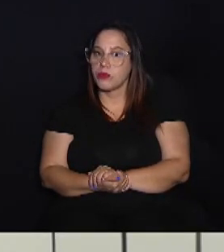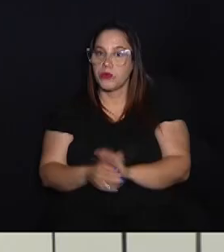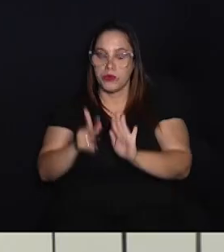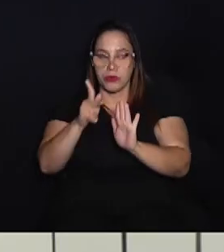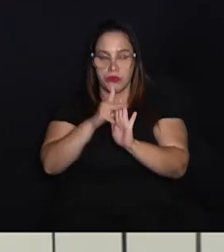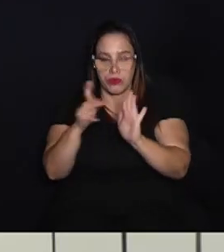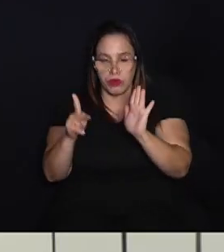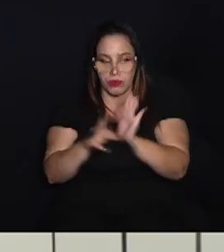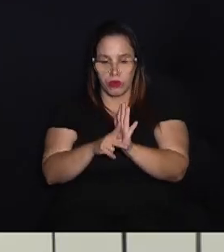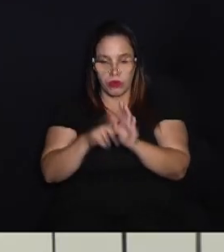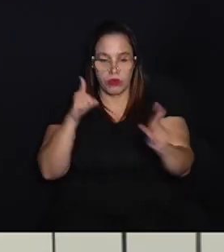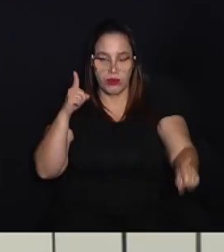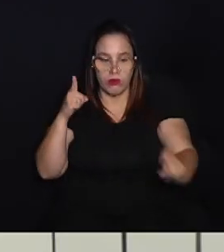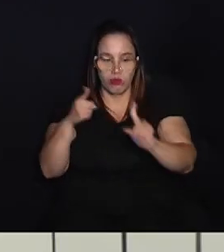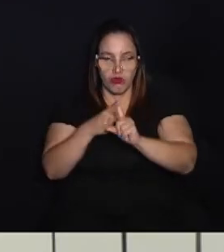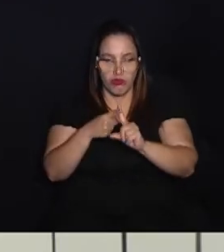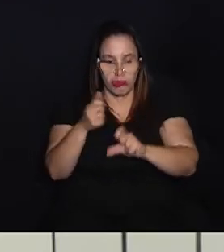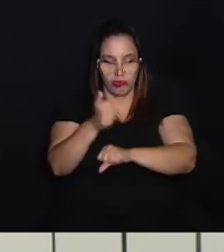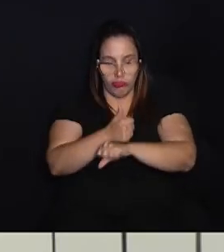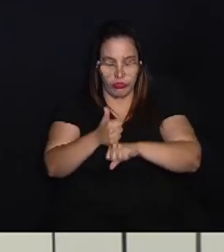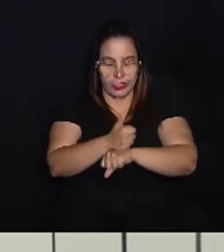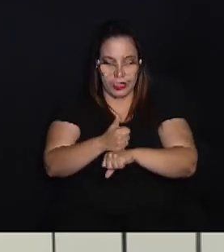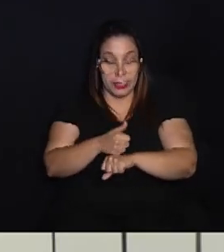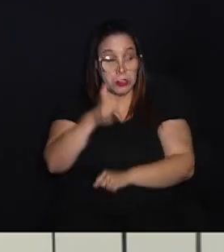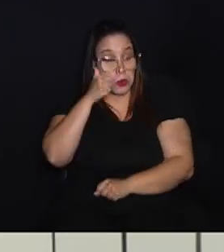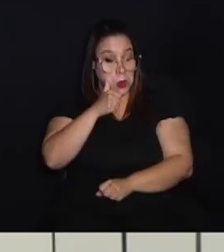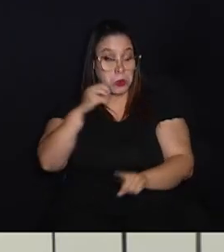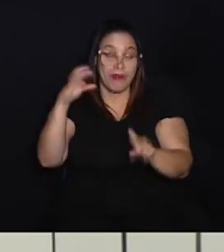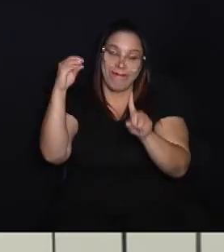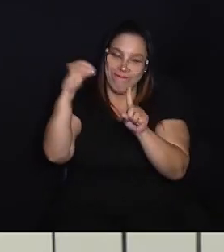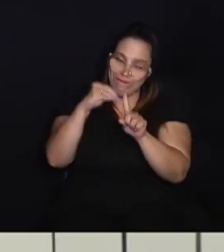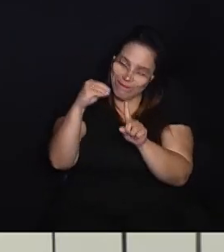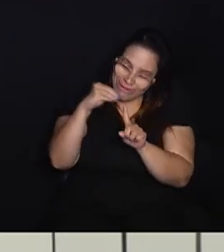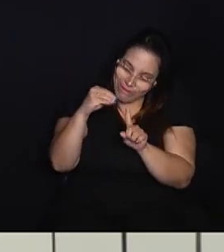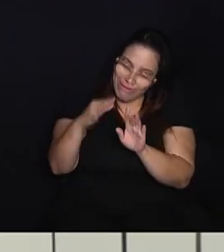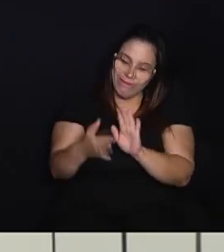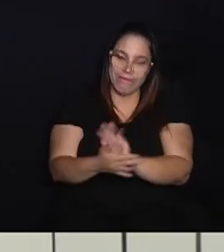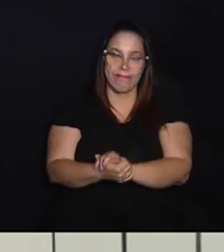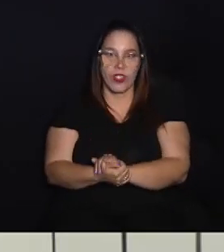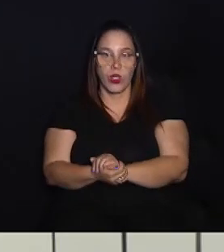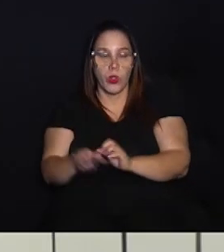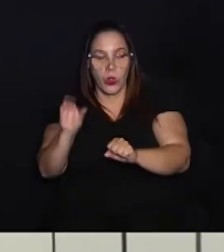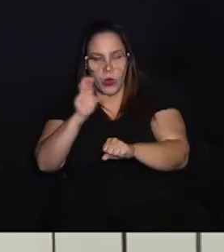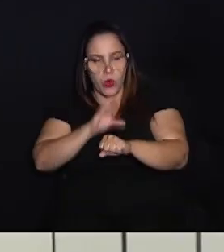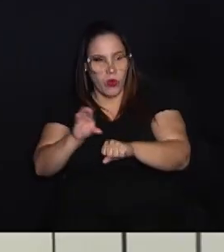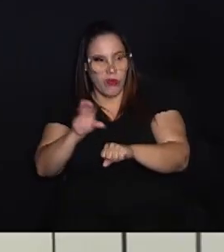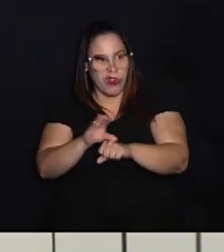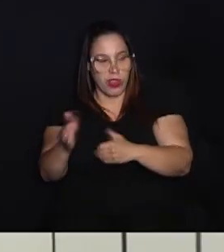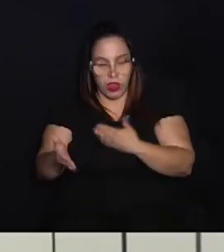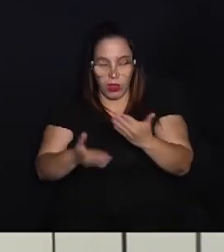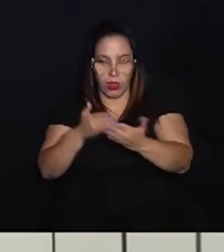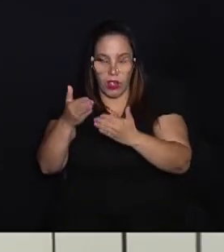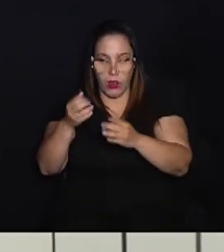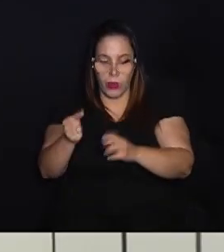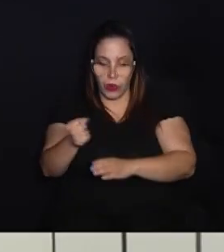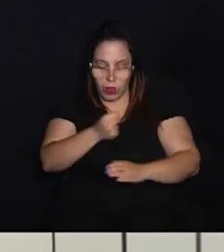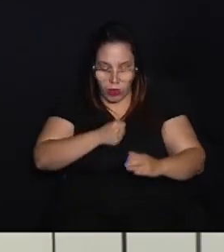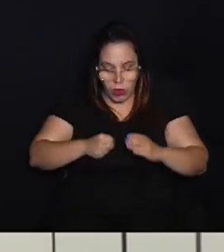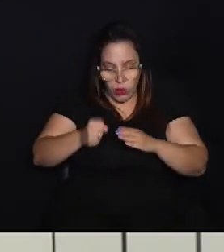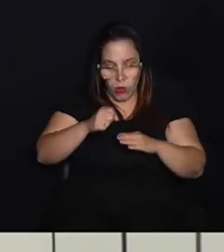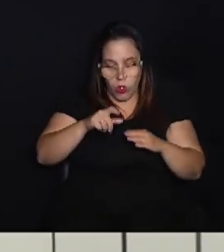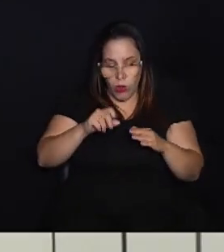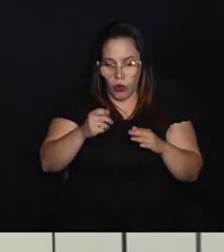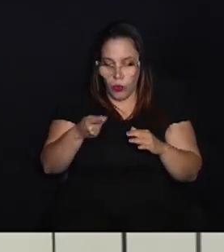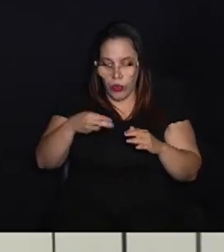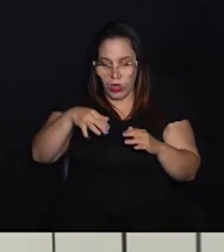Programa que tem o objetivo de capacitar mulheres em situação de vulnerabilidade com cursos que abrangem da panificação à